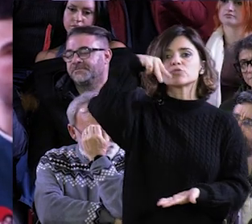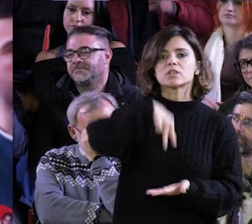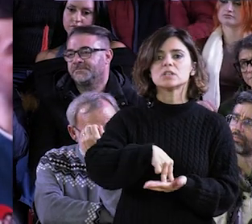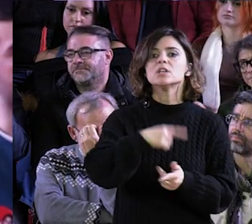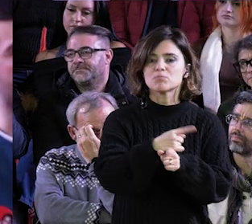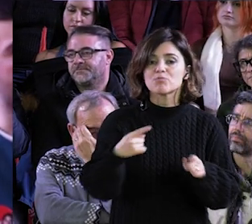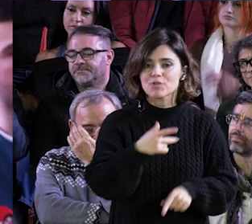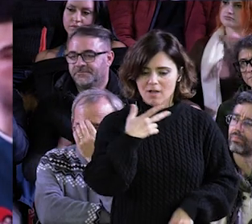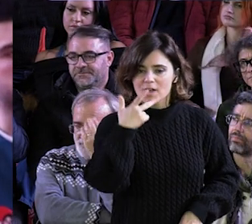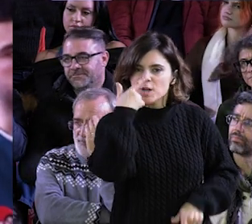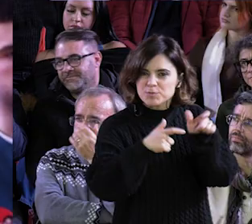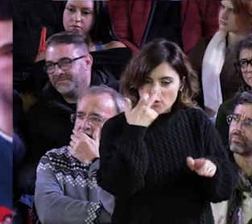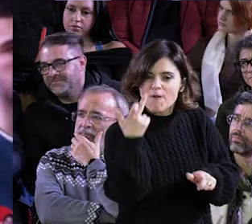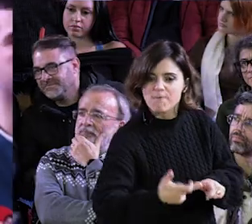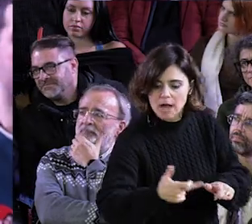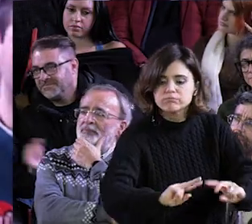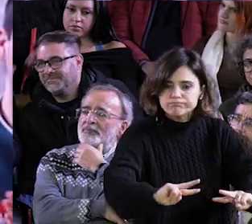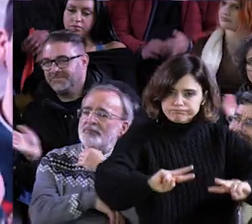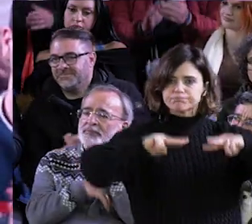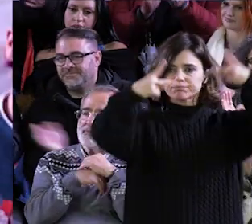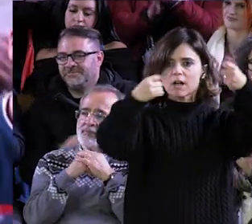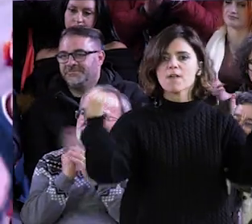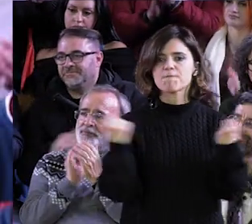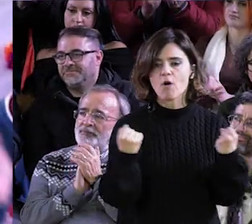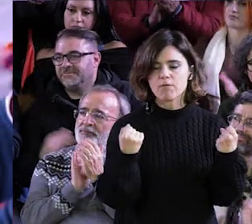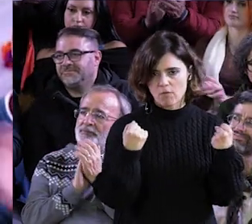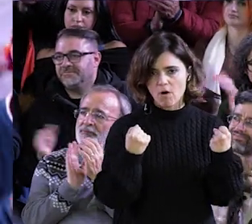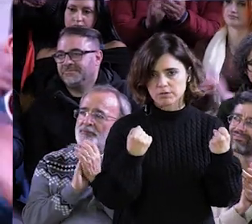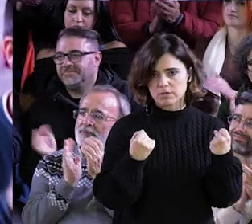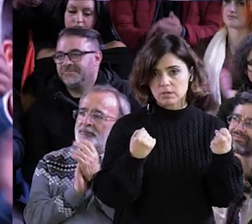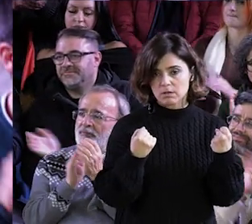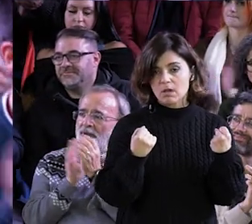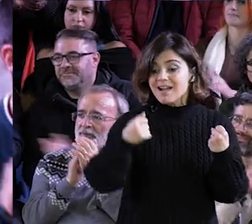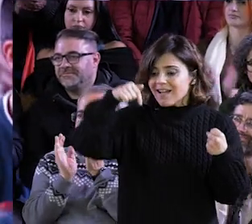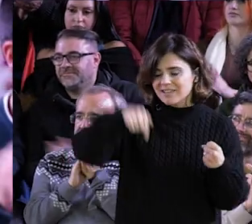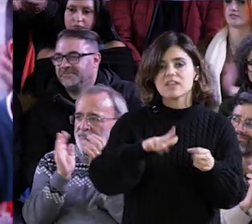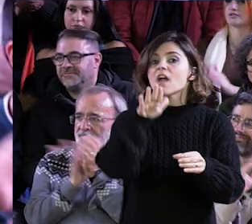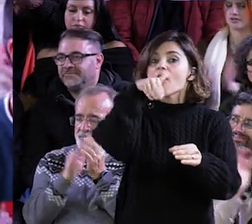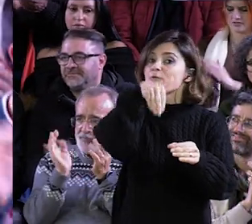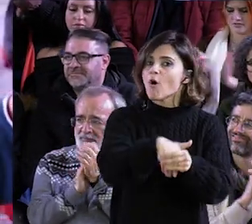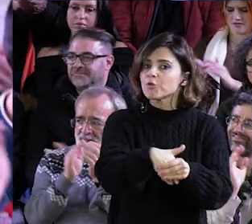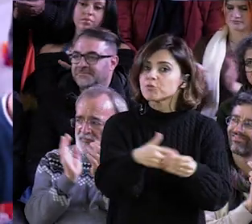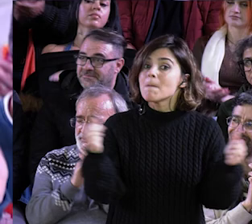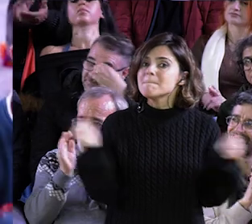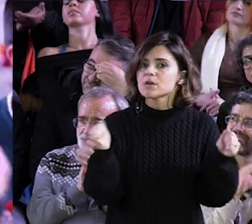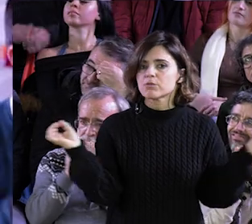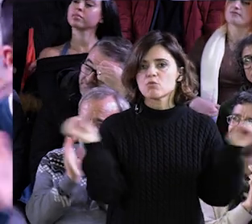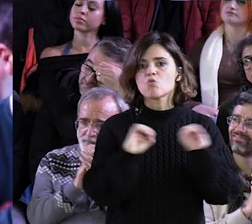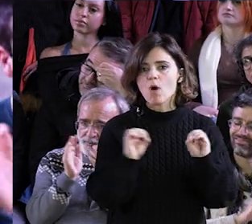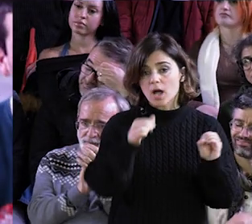fraco forte, como disse também o Fred Mendes. Aqui está o voto que não tem medo e que no domingo se